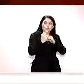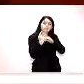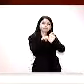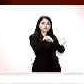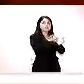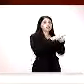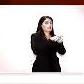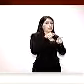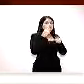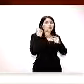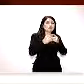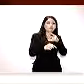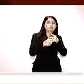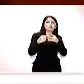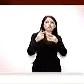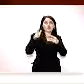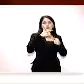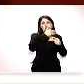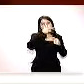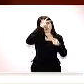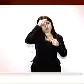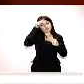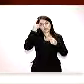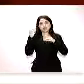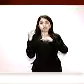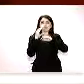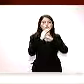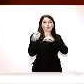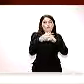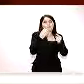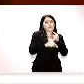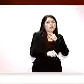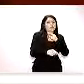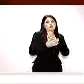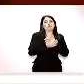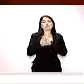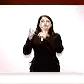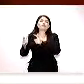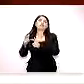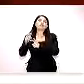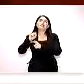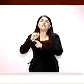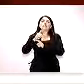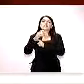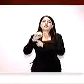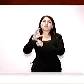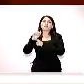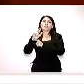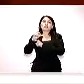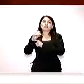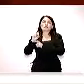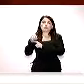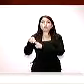receber novos benefícios o item 46 interposto pelo Município de São Carlos em face de sentença proferida